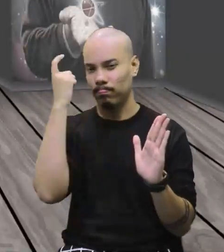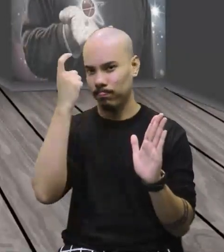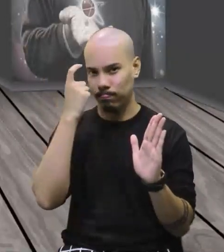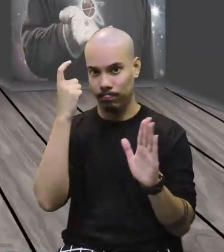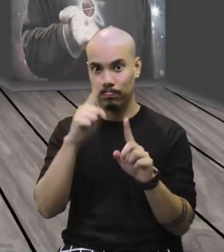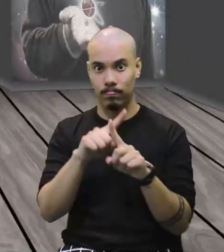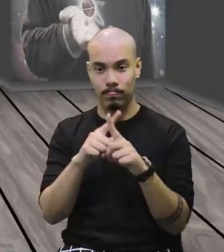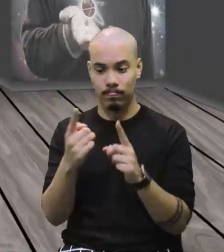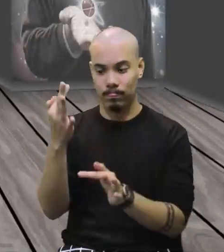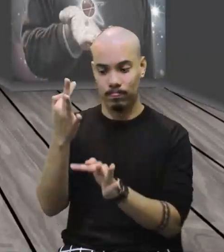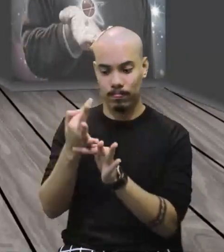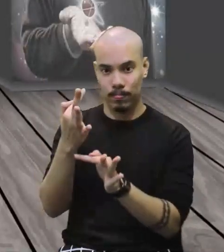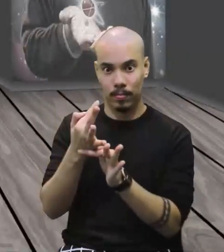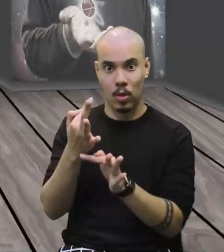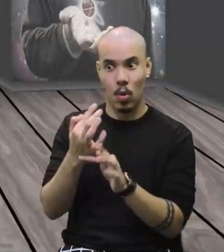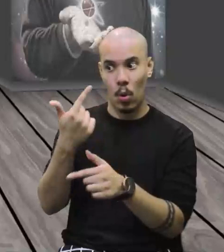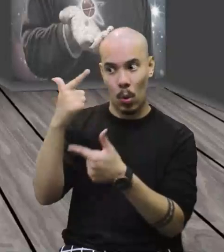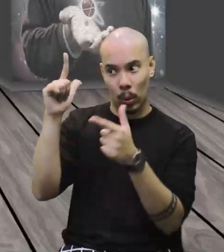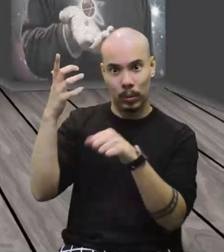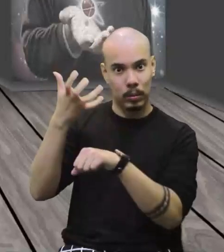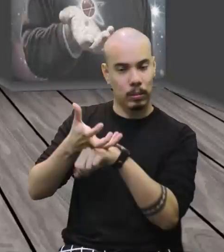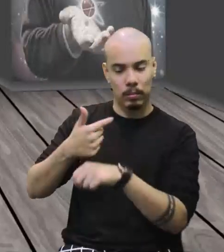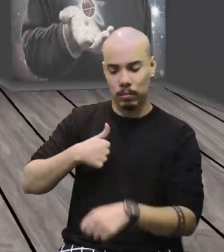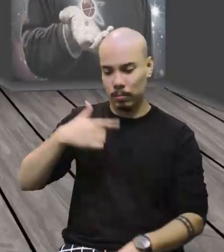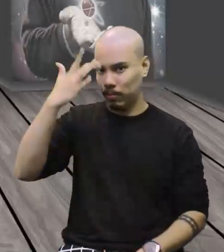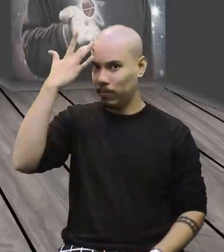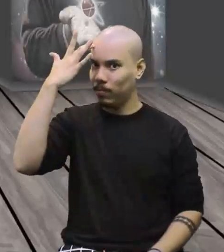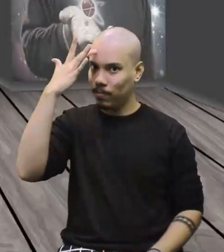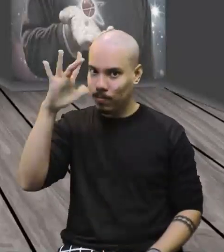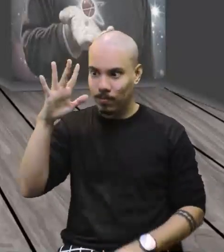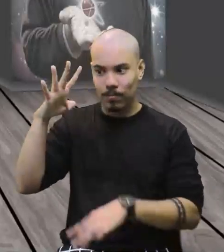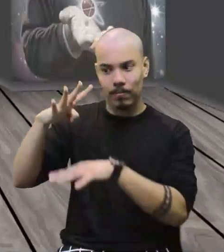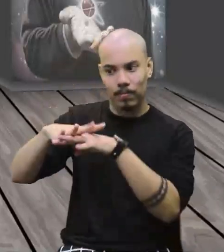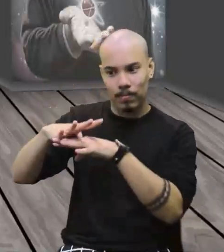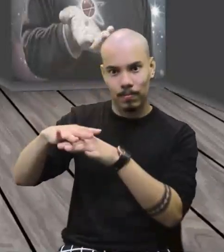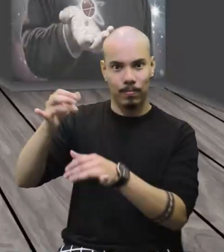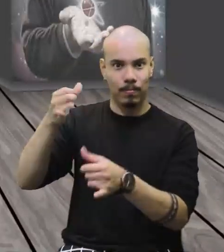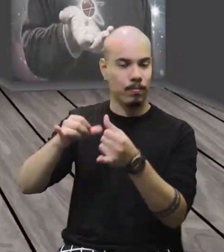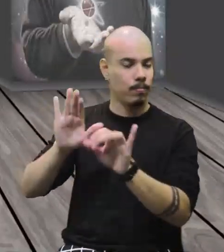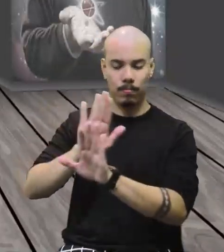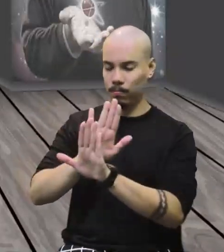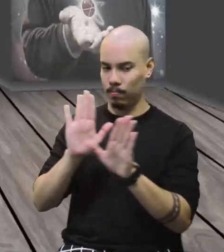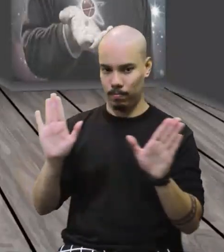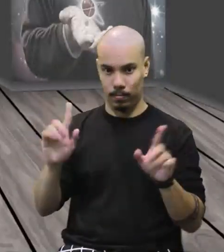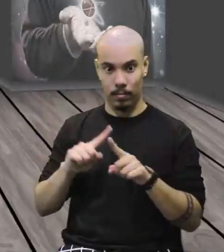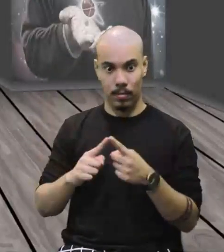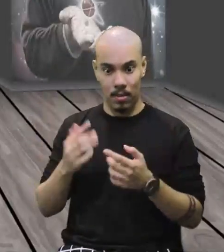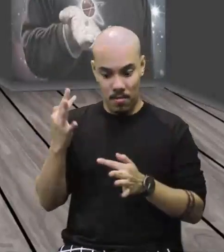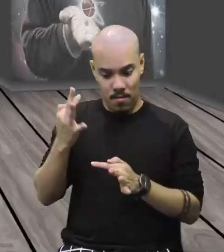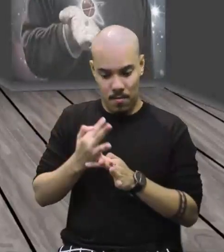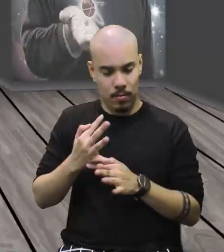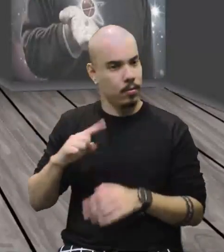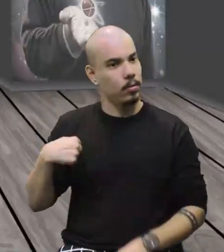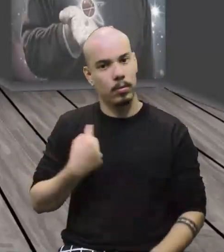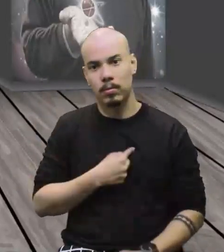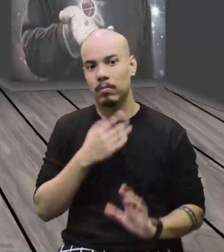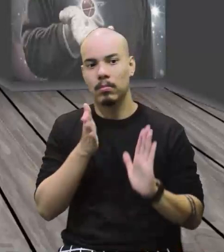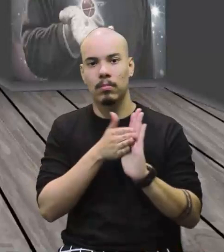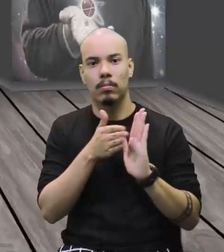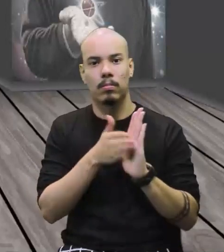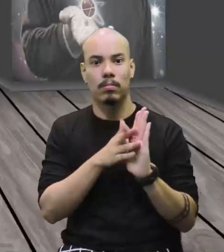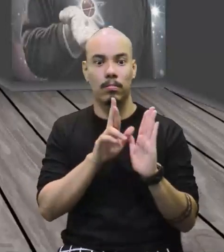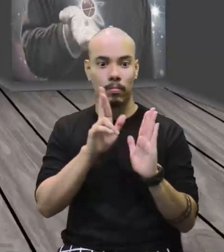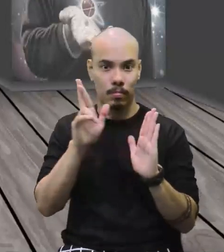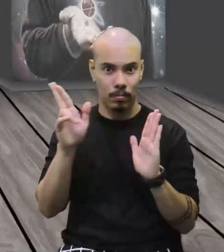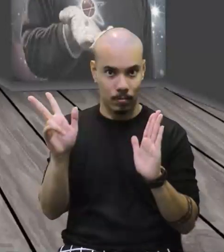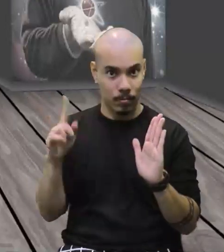Mas física, as outras disciplinas, nós não sabemos como é que o professor quer trabalhar com vocês. Só em física que a gente permite.